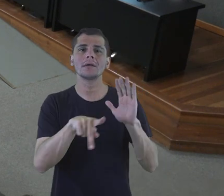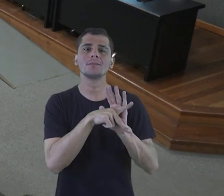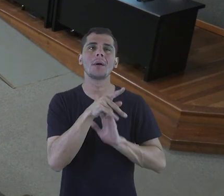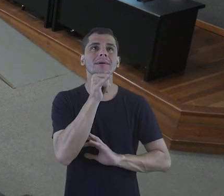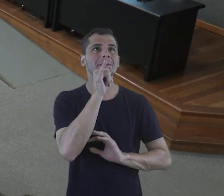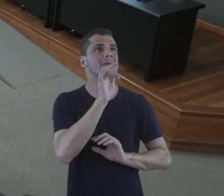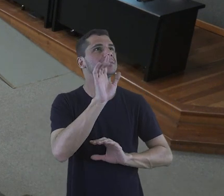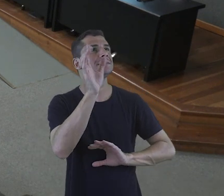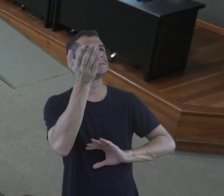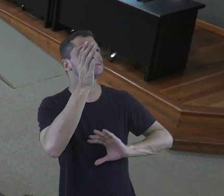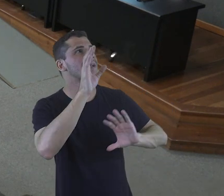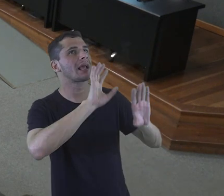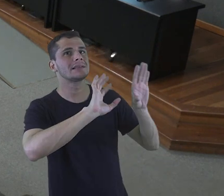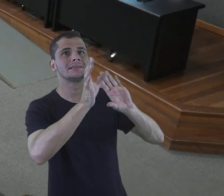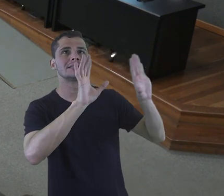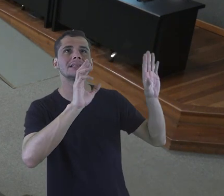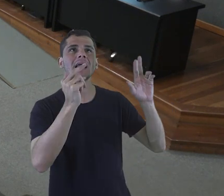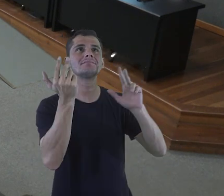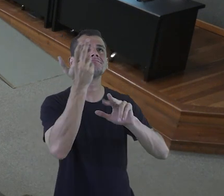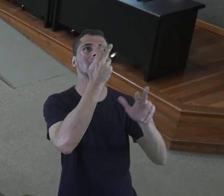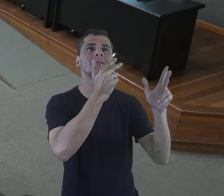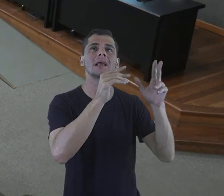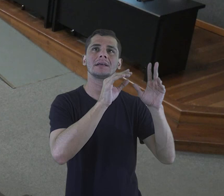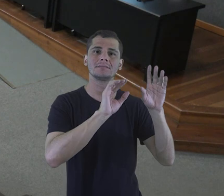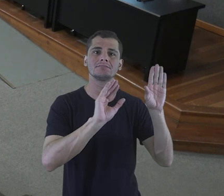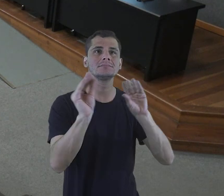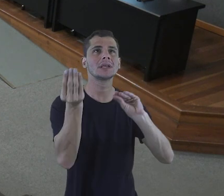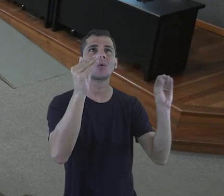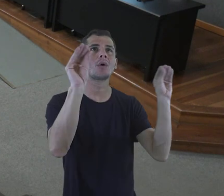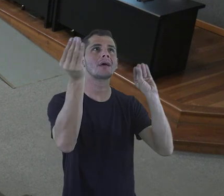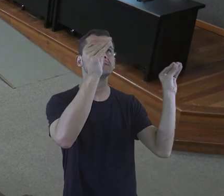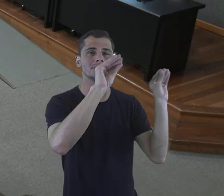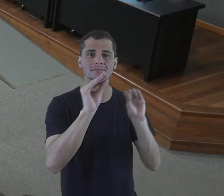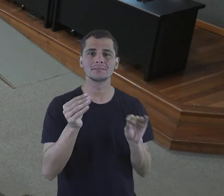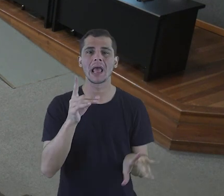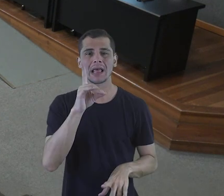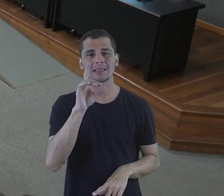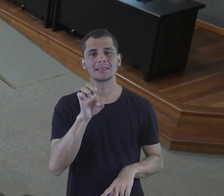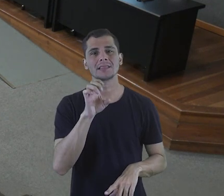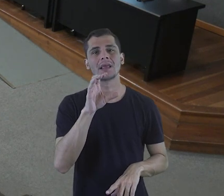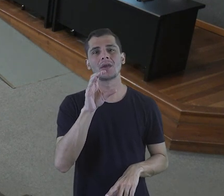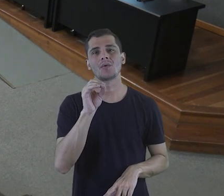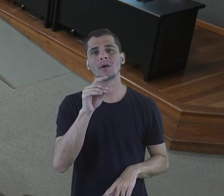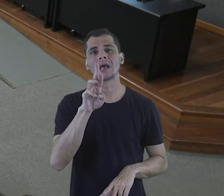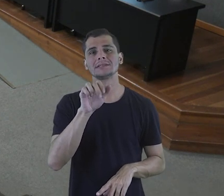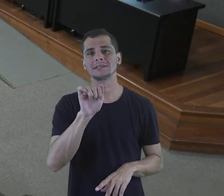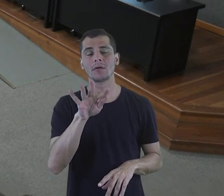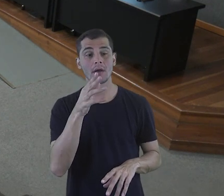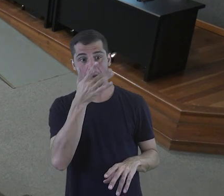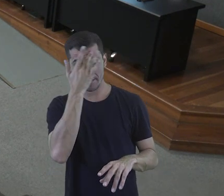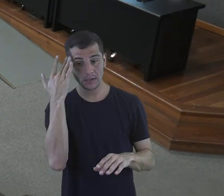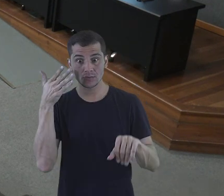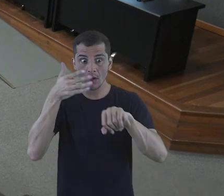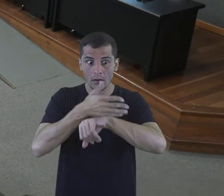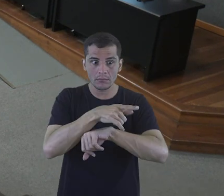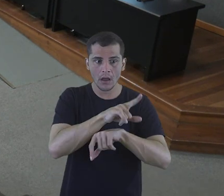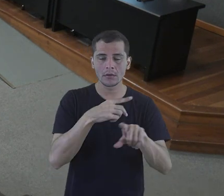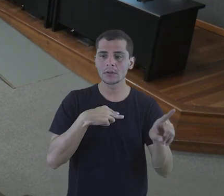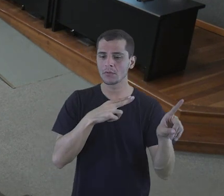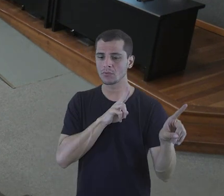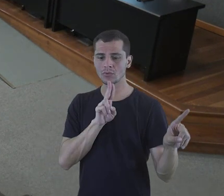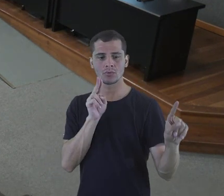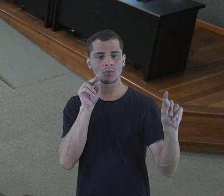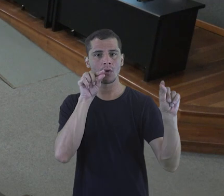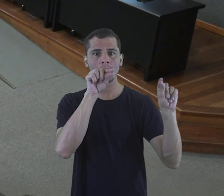no plantão de atendimento de decorados aí você entra e você dá teu nome milhões